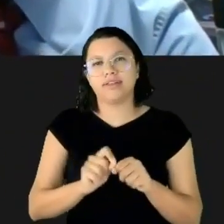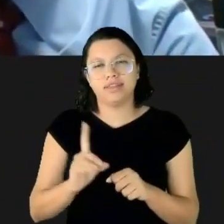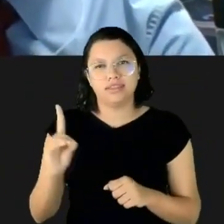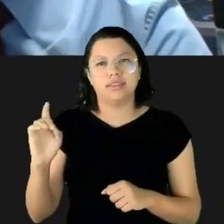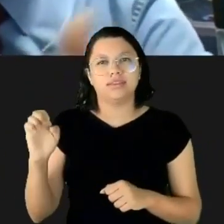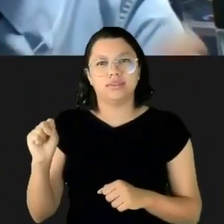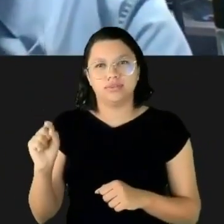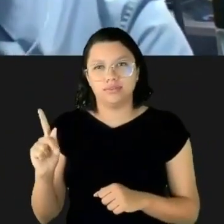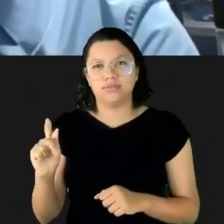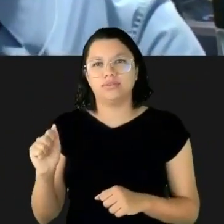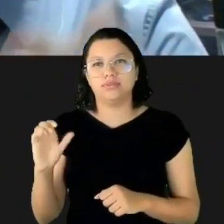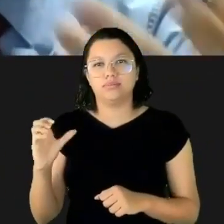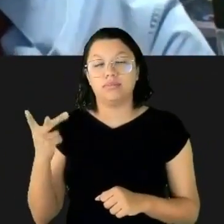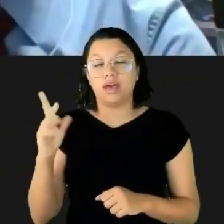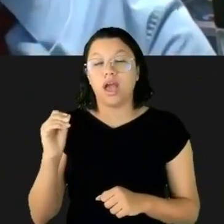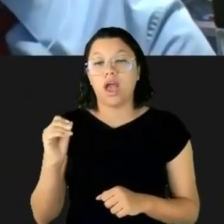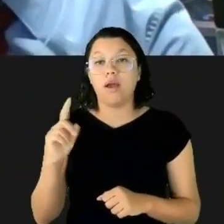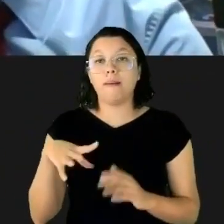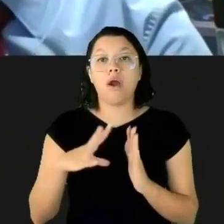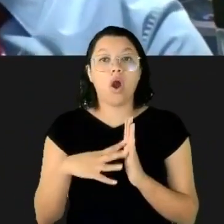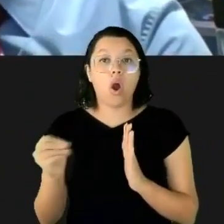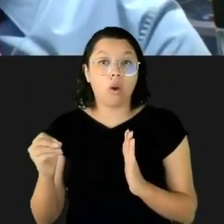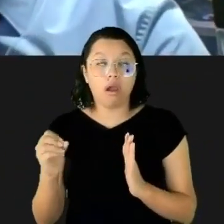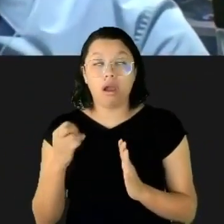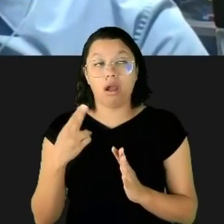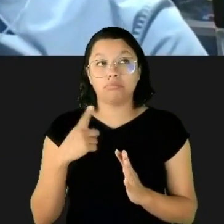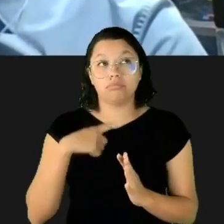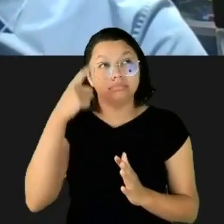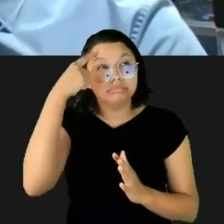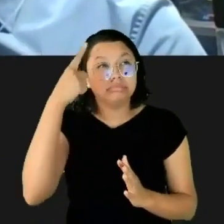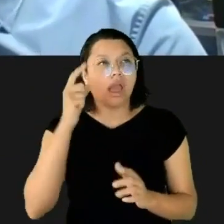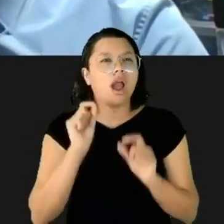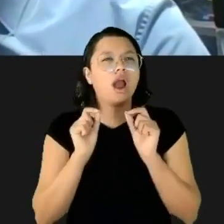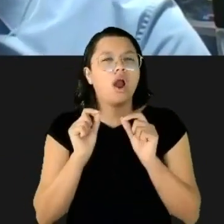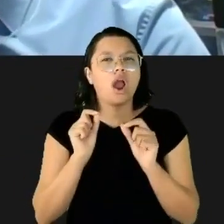então que você vai copiar mas que você vai ter uma ideia do que foi feito